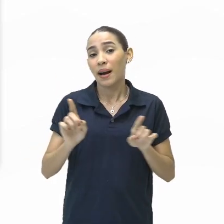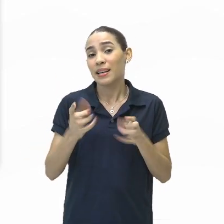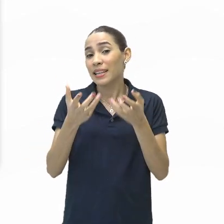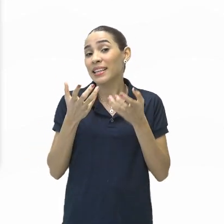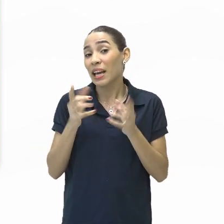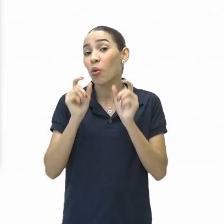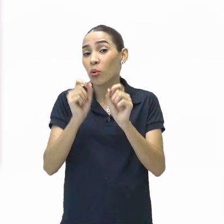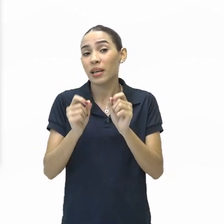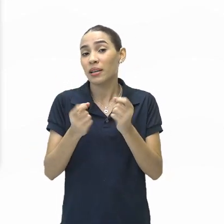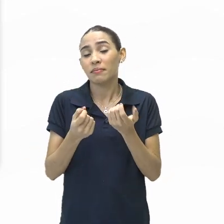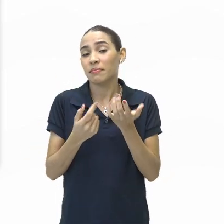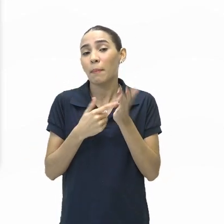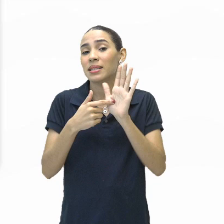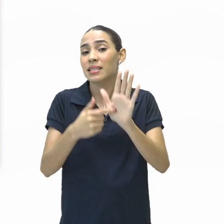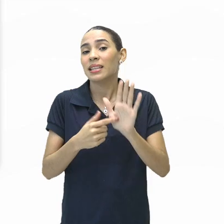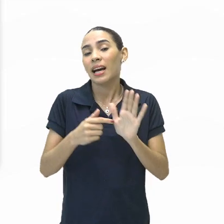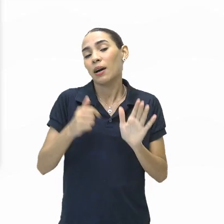ele